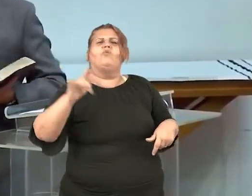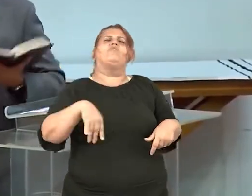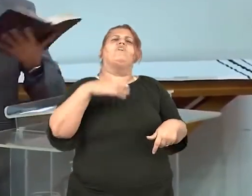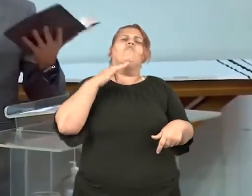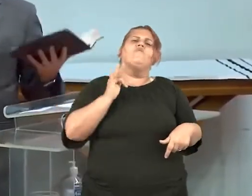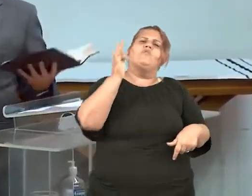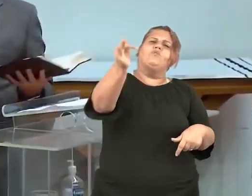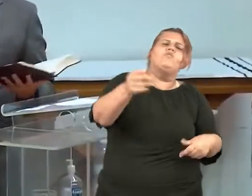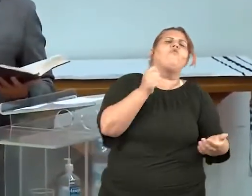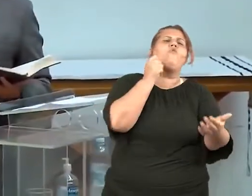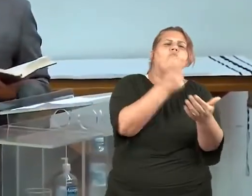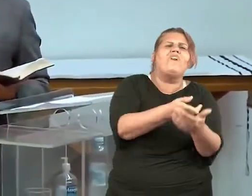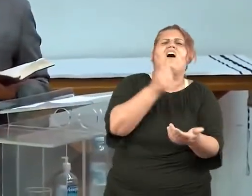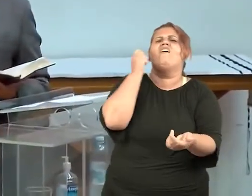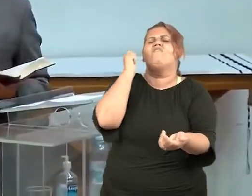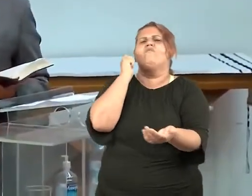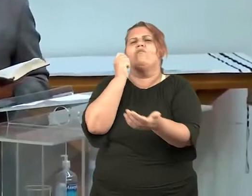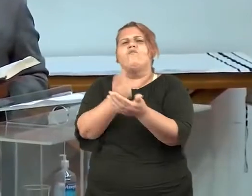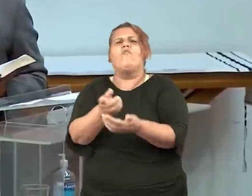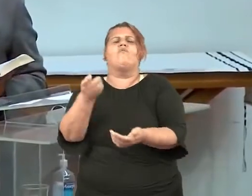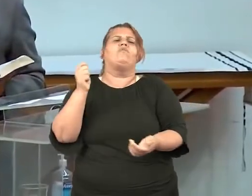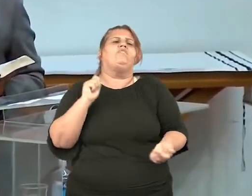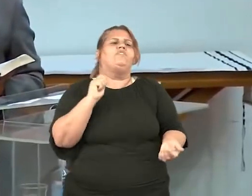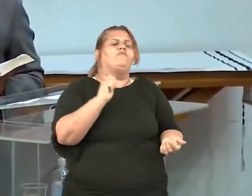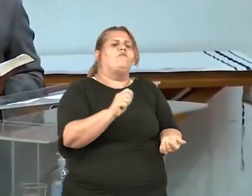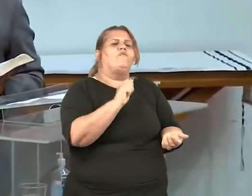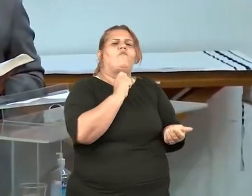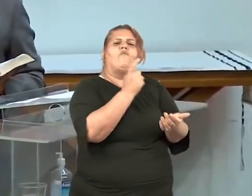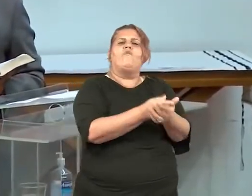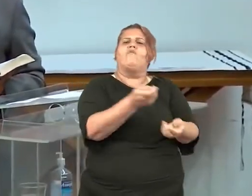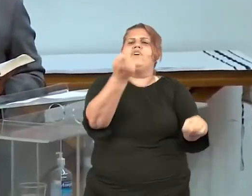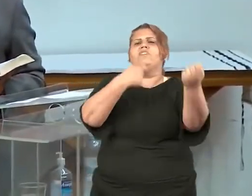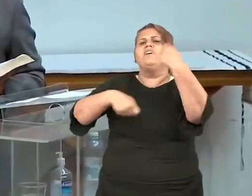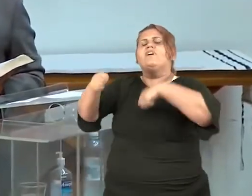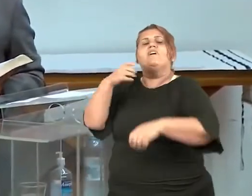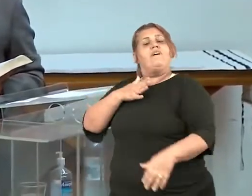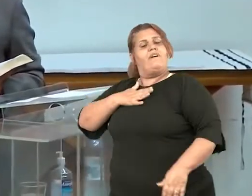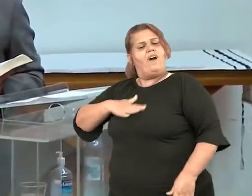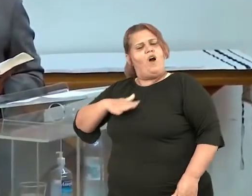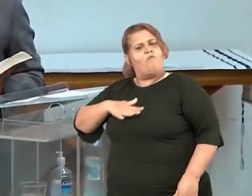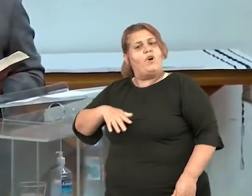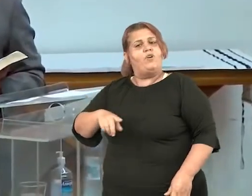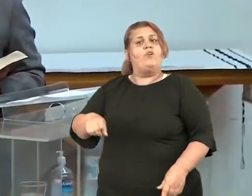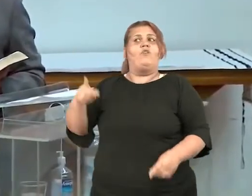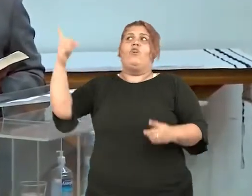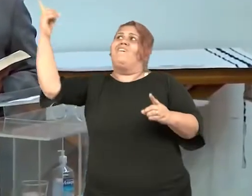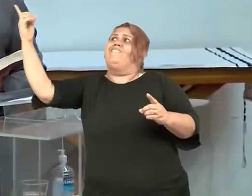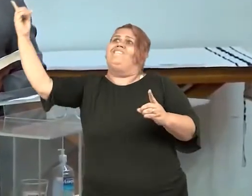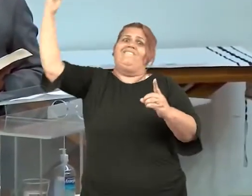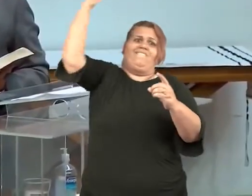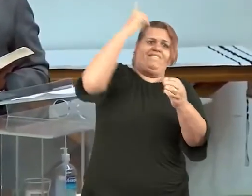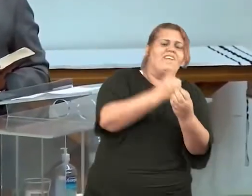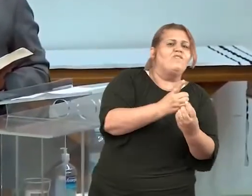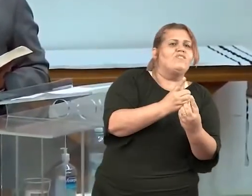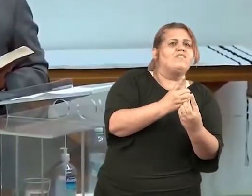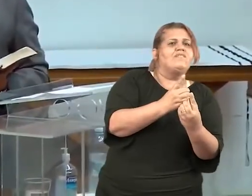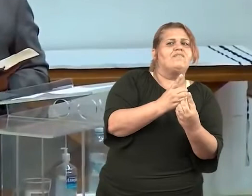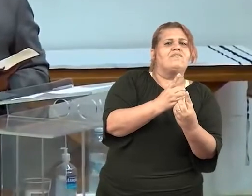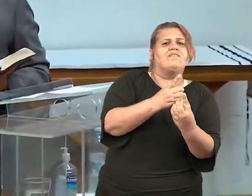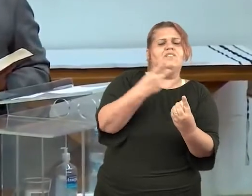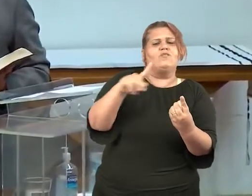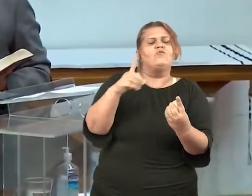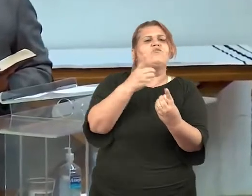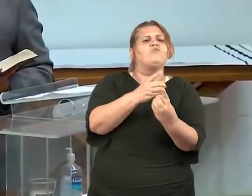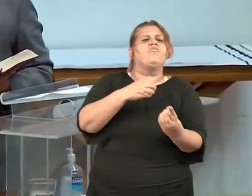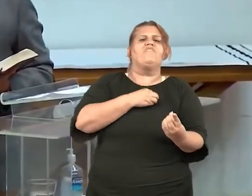vou comprar, amanhã eu vou vender, amanhã eu vou ter lucro. Calma, ponha Deus nisso. Porque você nem